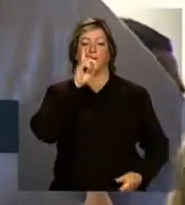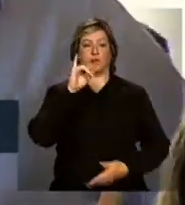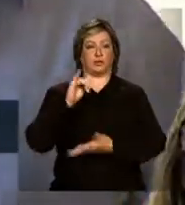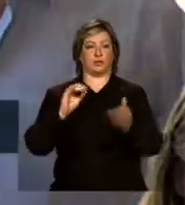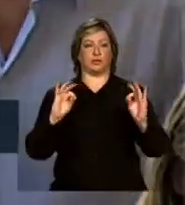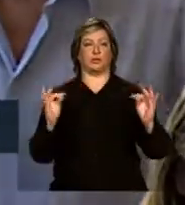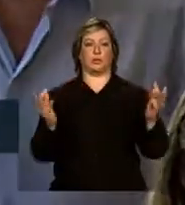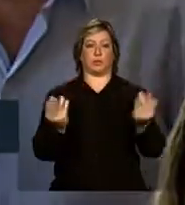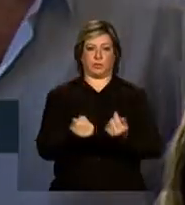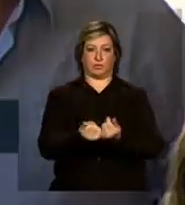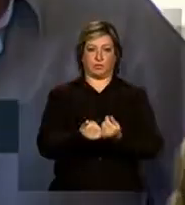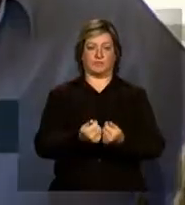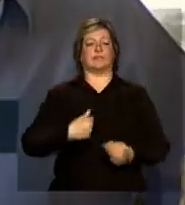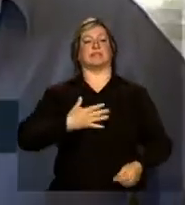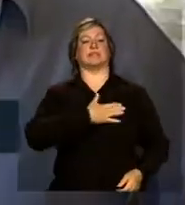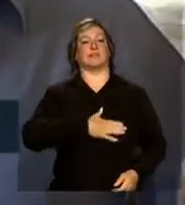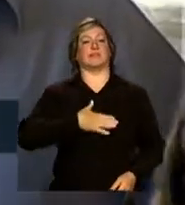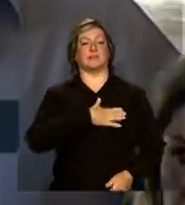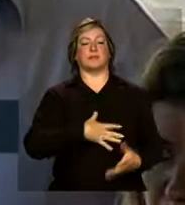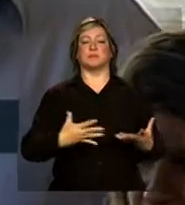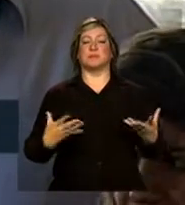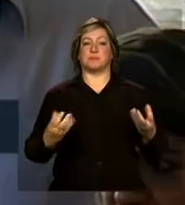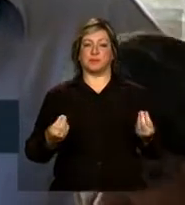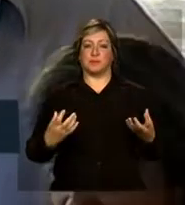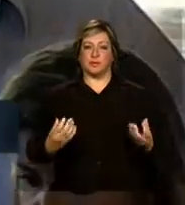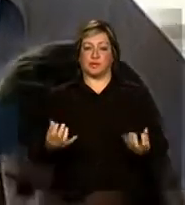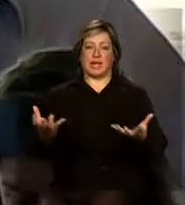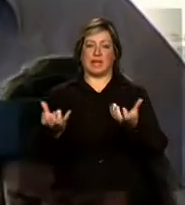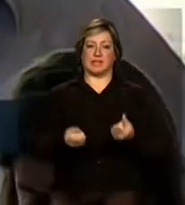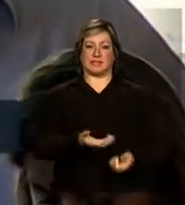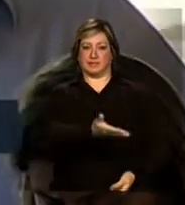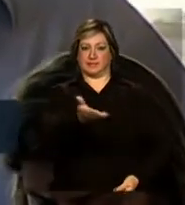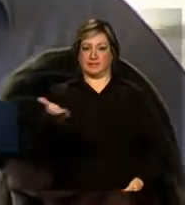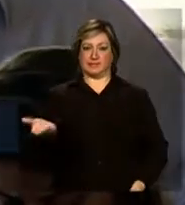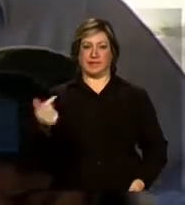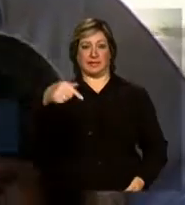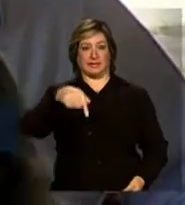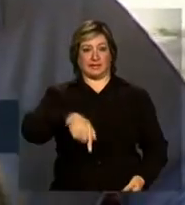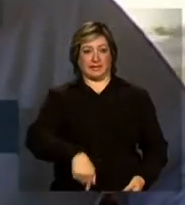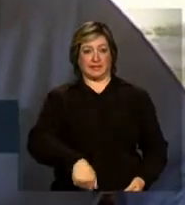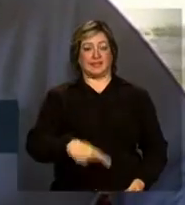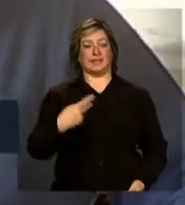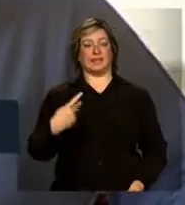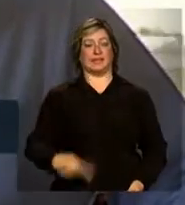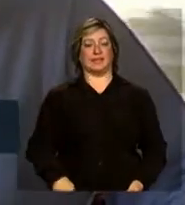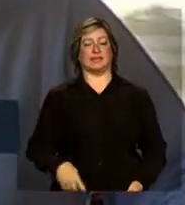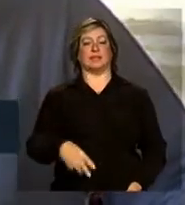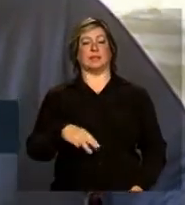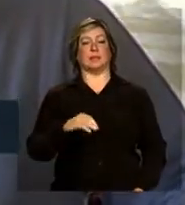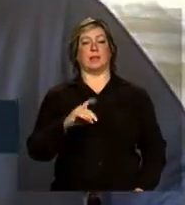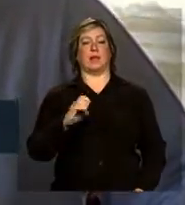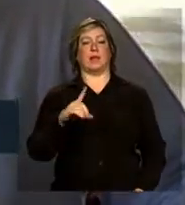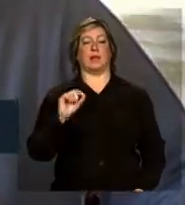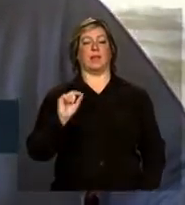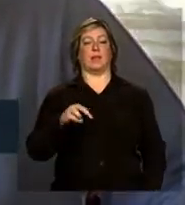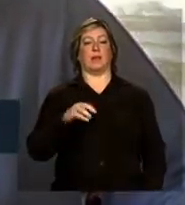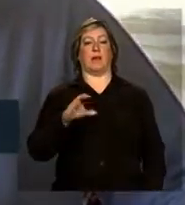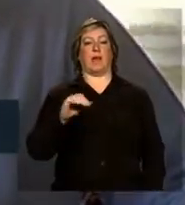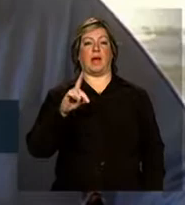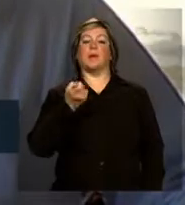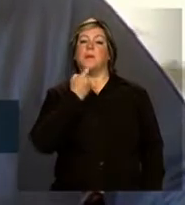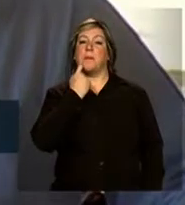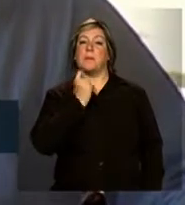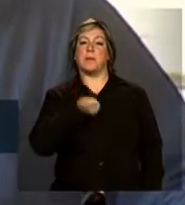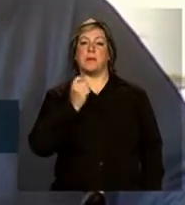a todos é uma satisfação muito grande recebê-los aqui nesse modelo Mercado do Peixe de